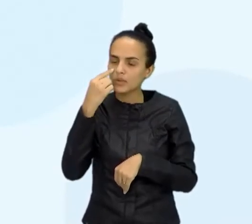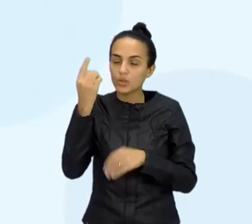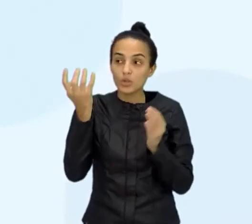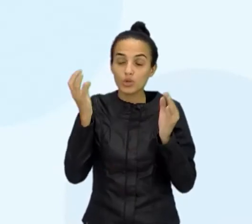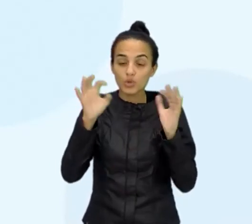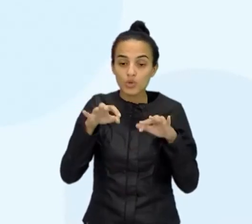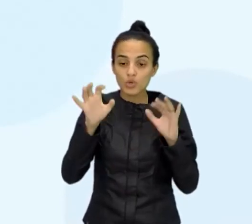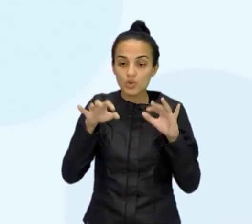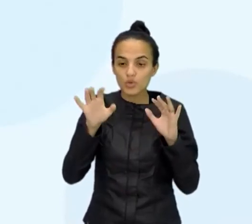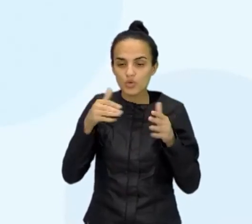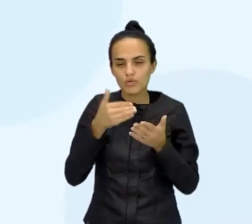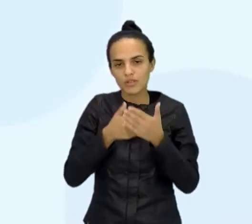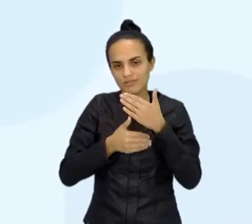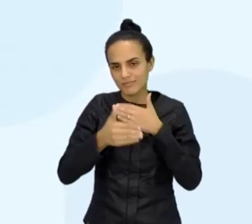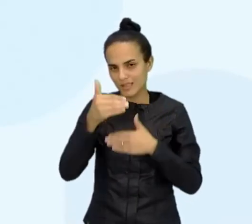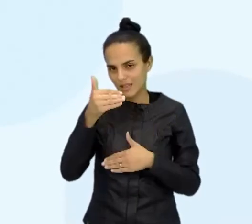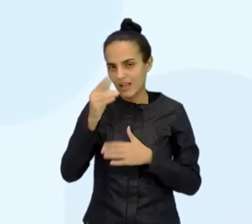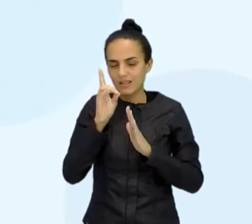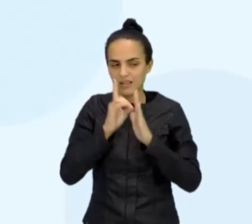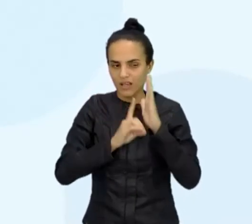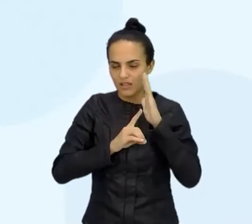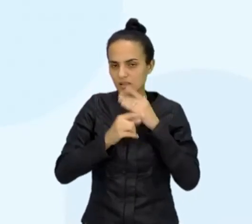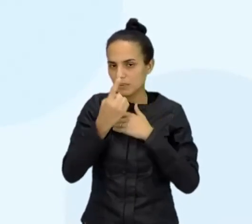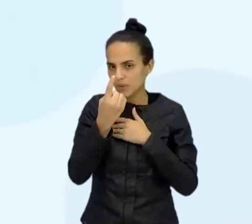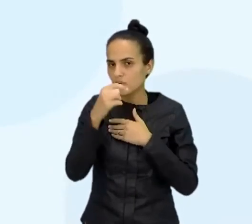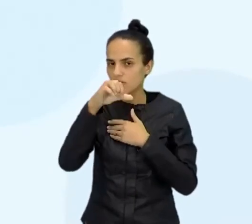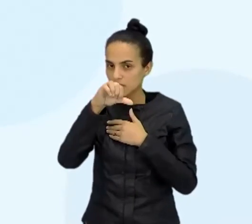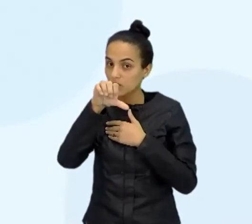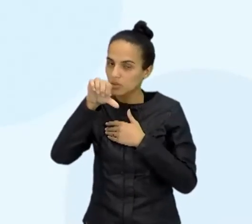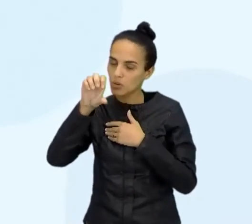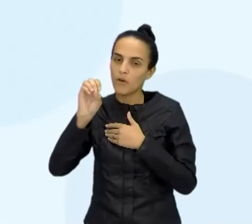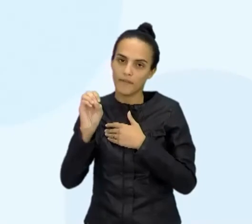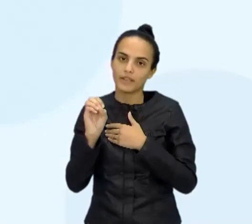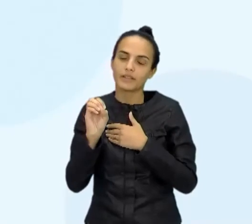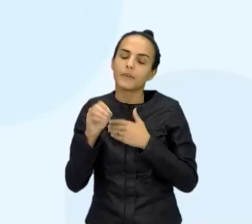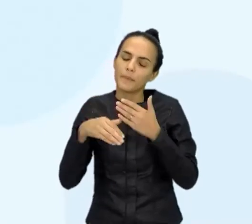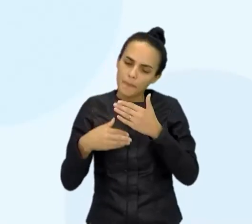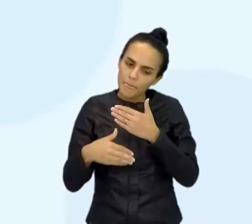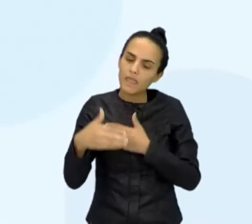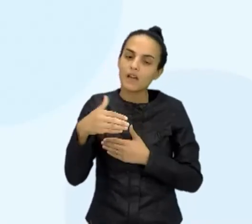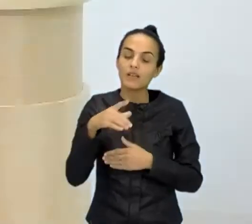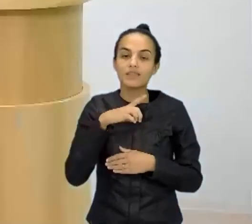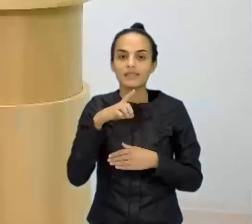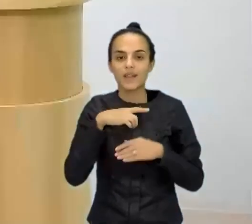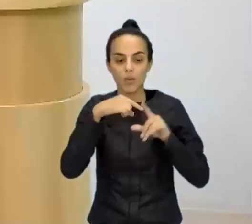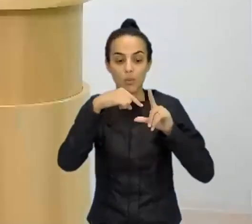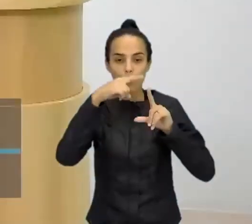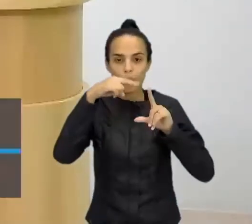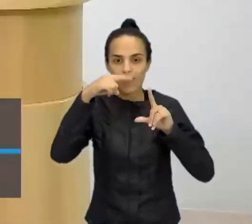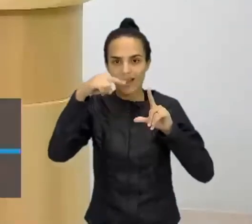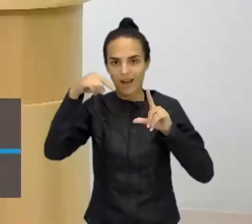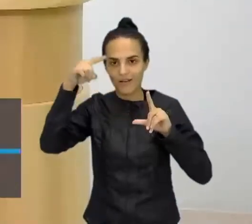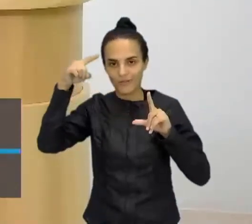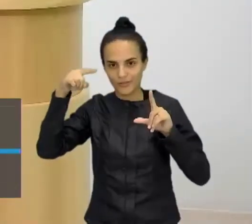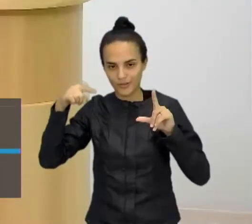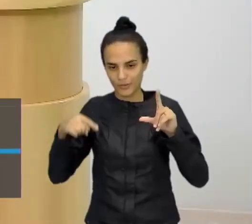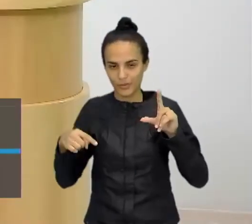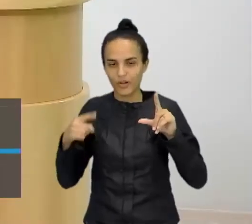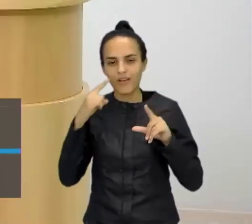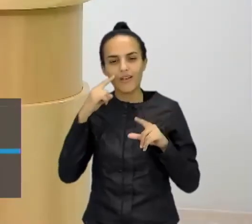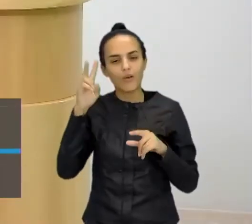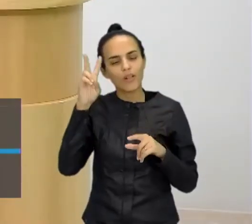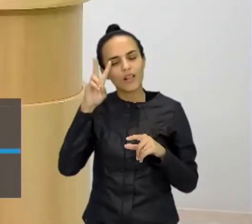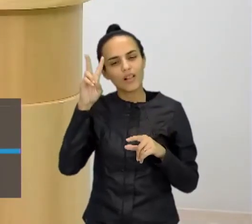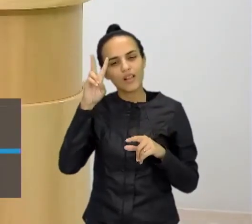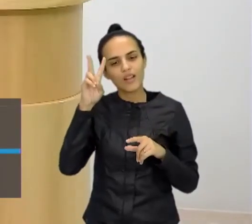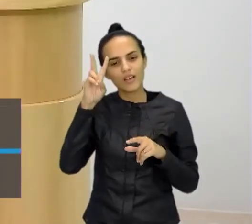né, a partir da década de 1990. Na sequência, nós temos um gráfico e eu lembro que o